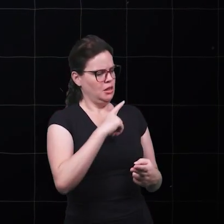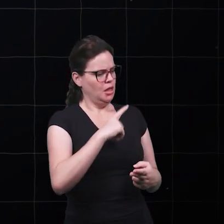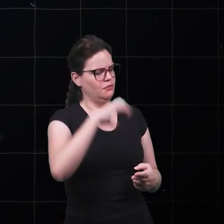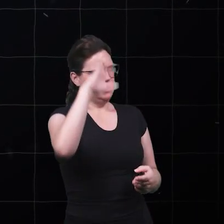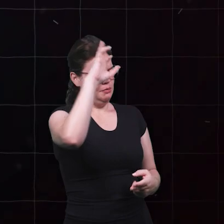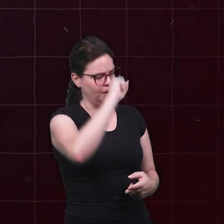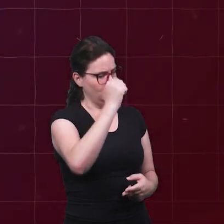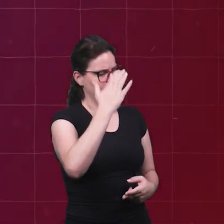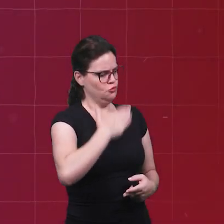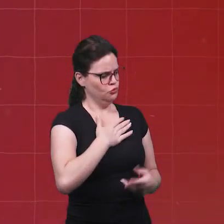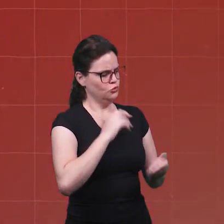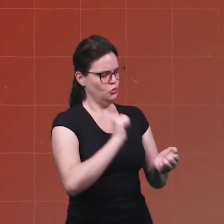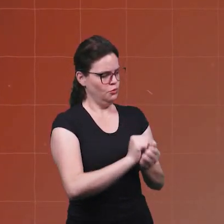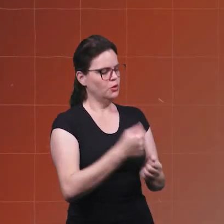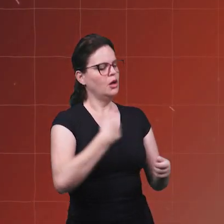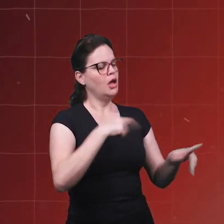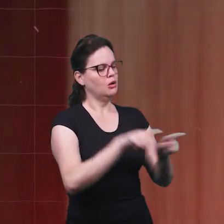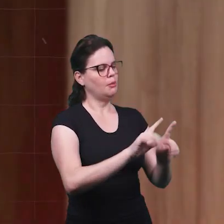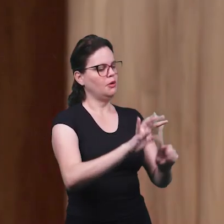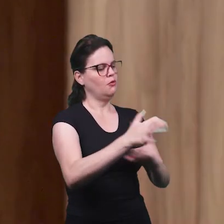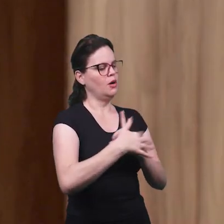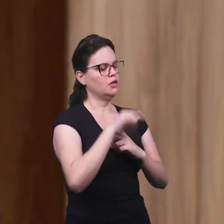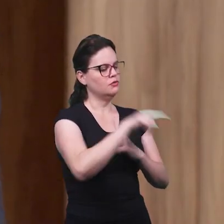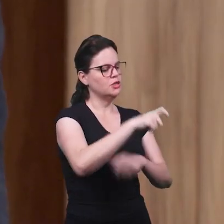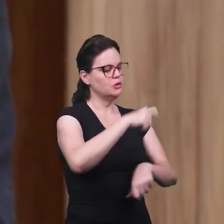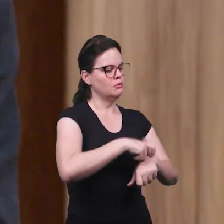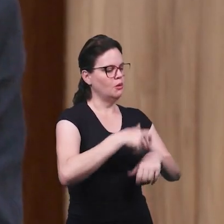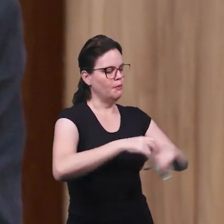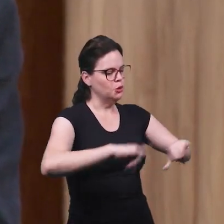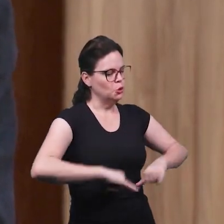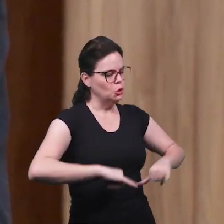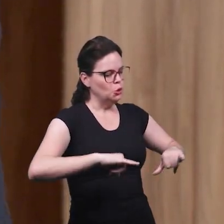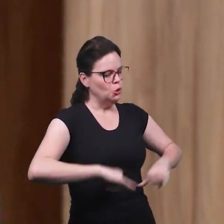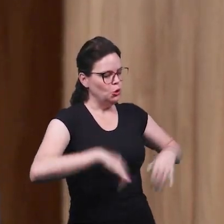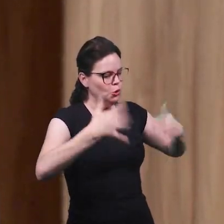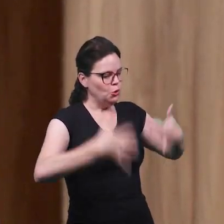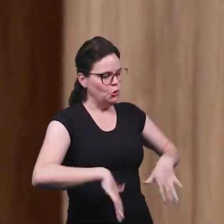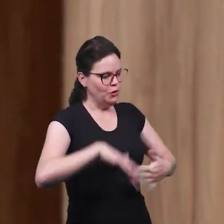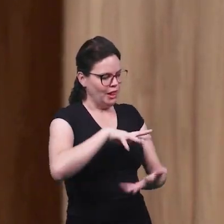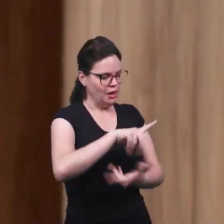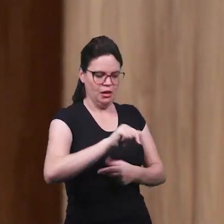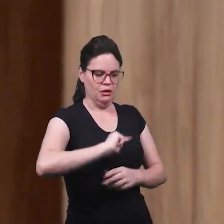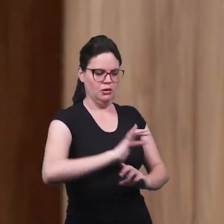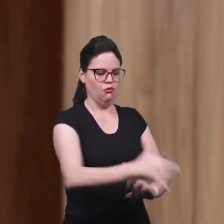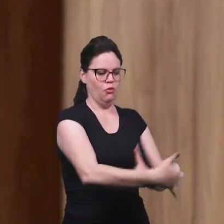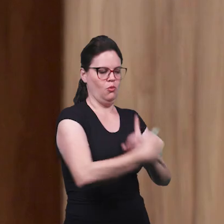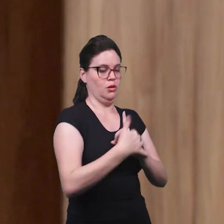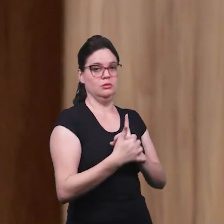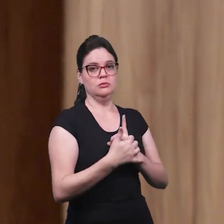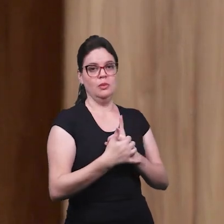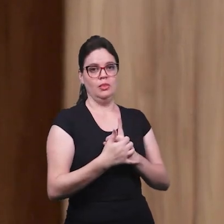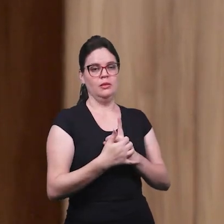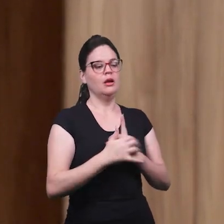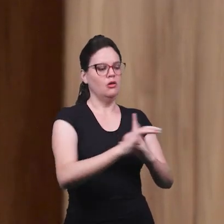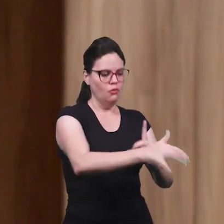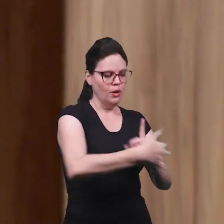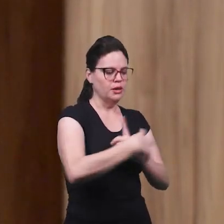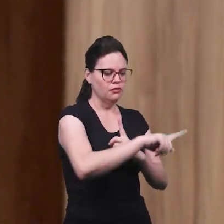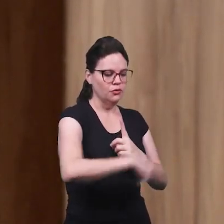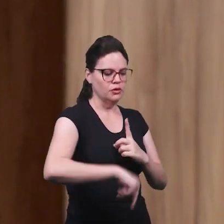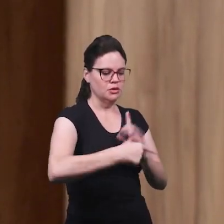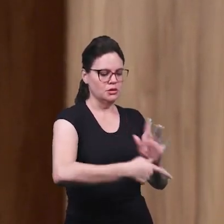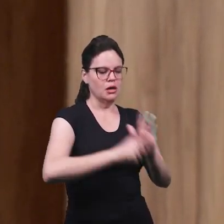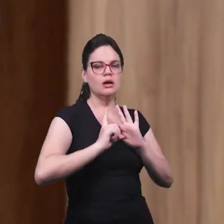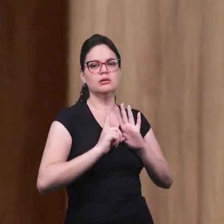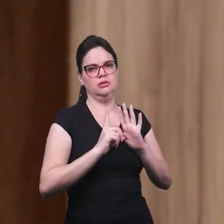mundo para tentar os que habitam na terra. Então, é da hora, não é durante, não é na hora, não é após,